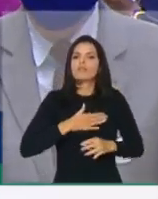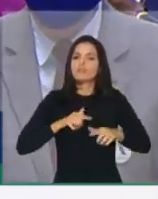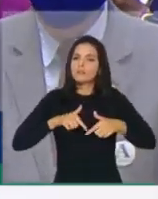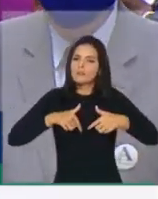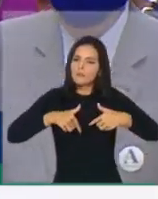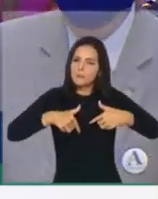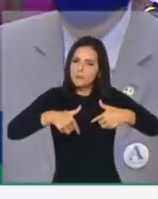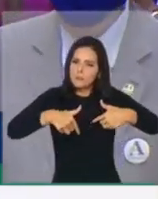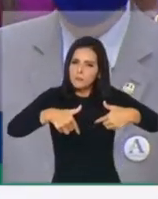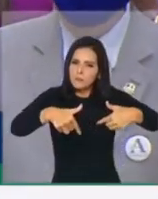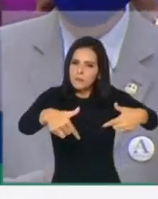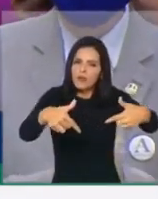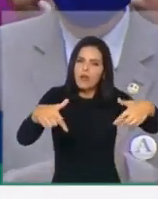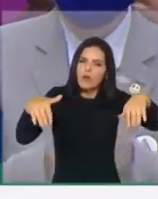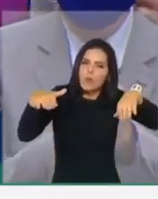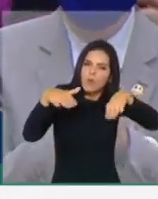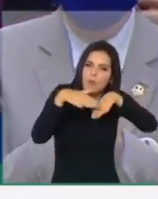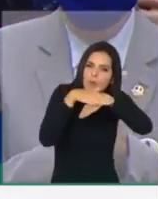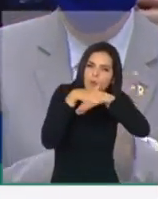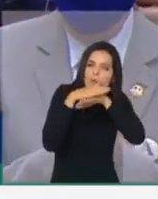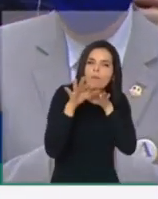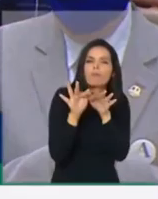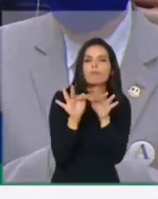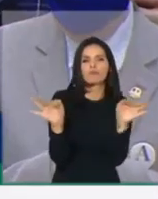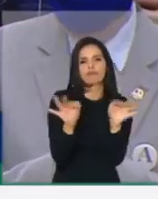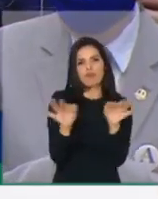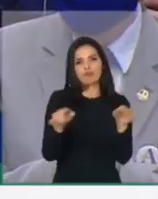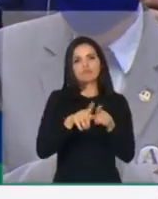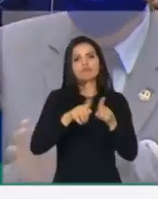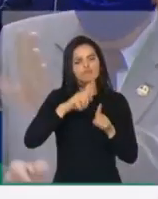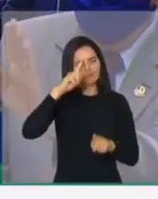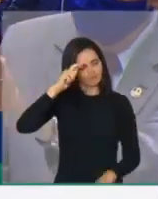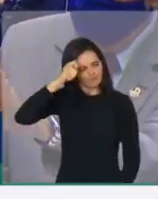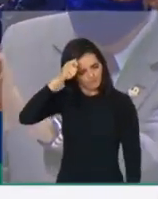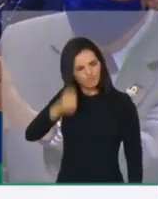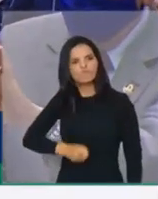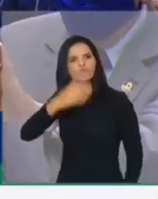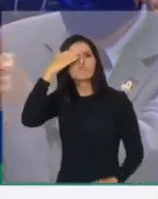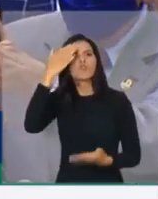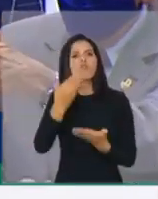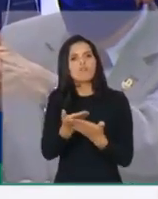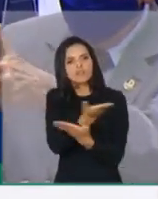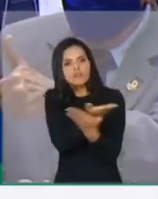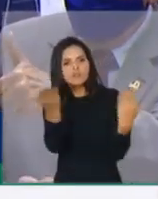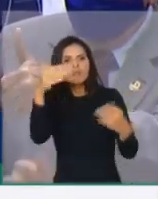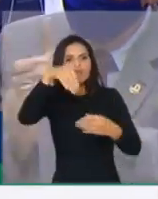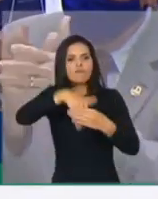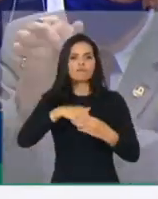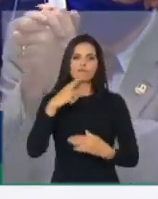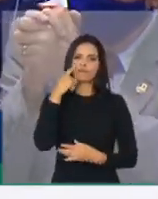dedicação, humildade e determinação à confiança que me foi conferida.